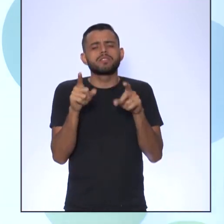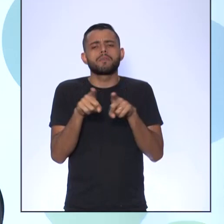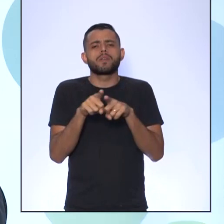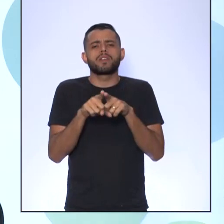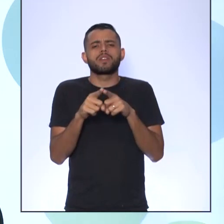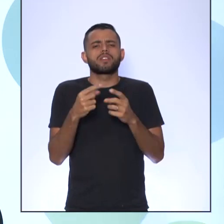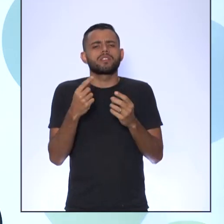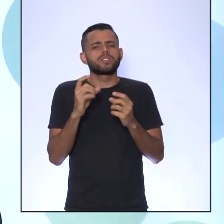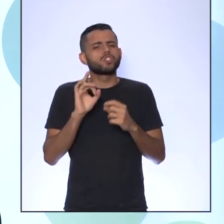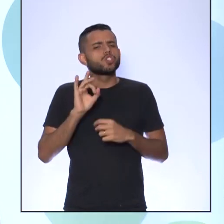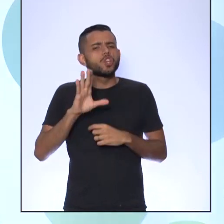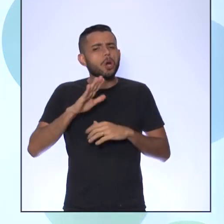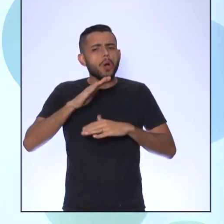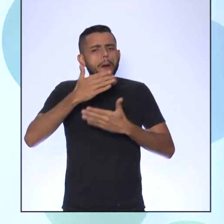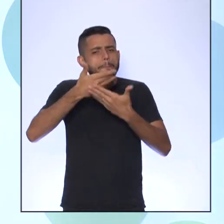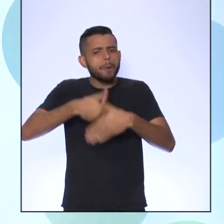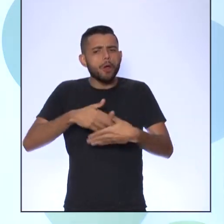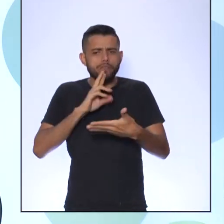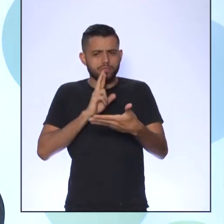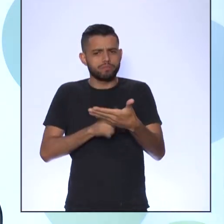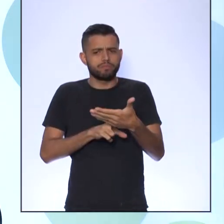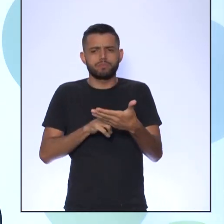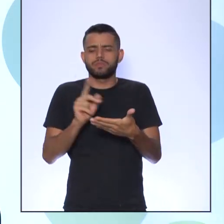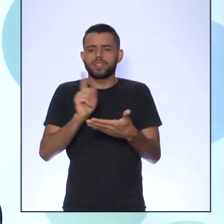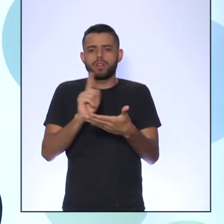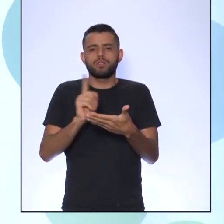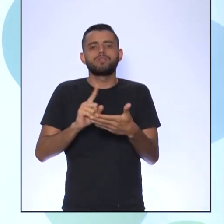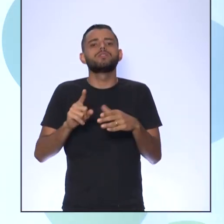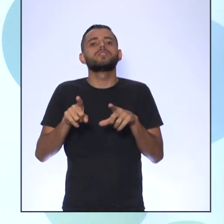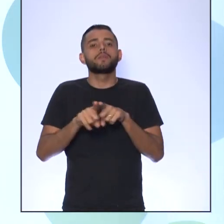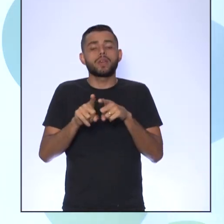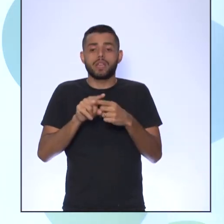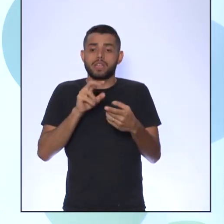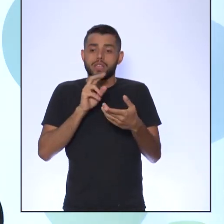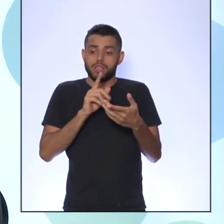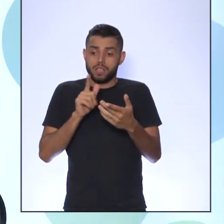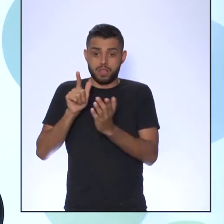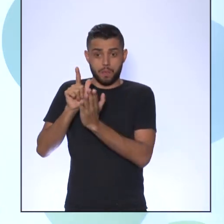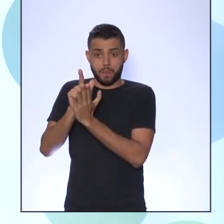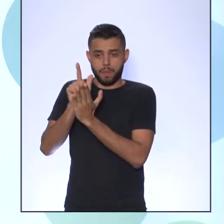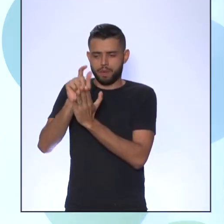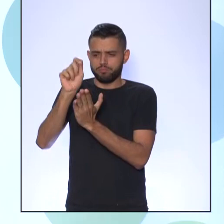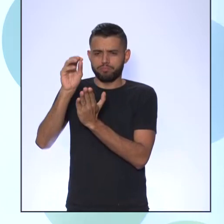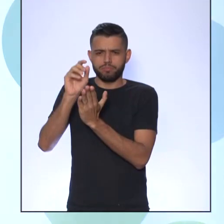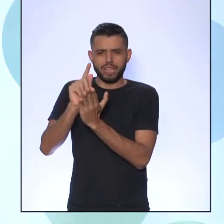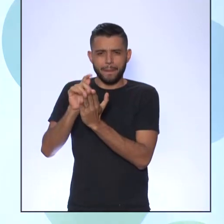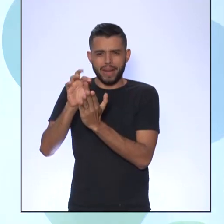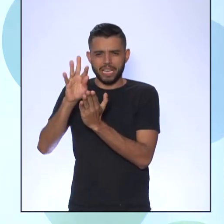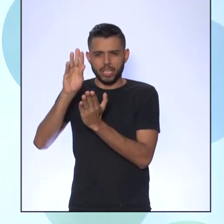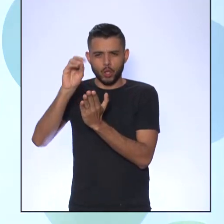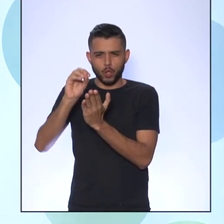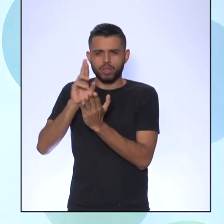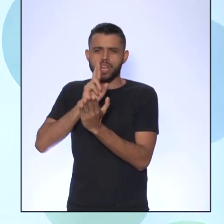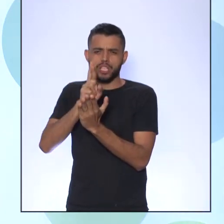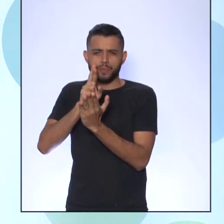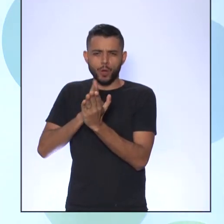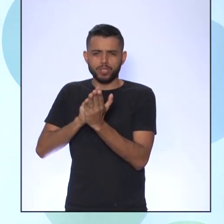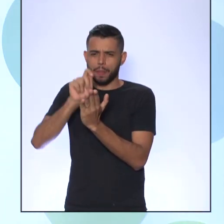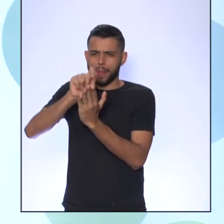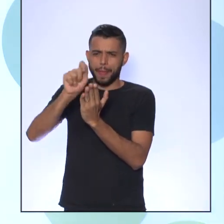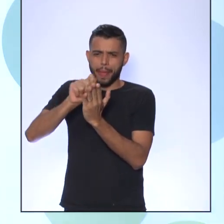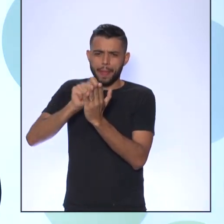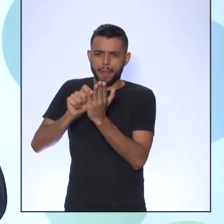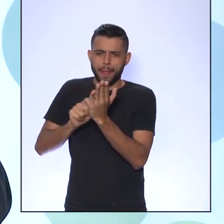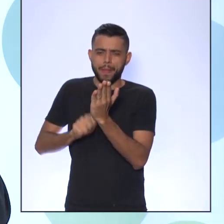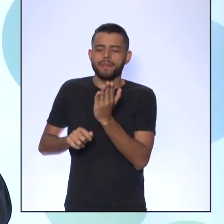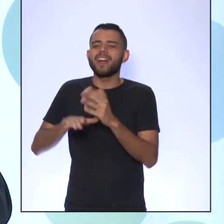só fazer a prova, mas depois transcrever suas respostas para um cartão de respostas, para o seu gabarito. E às vezes o aluno